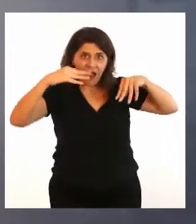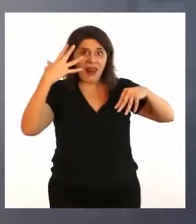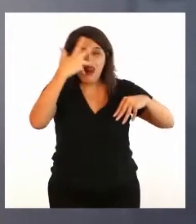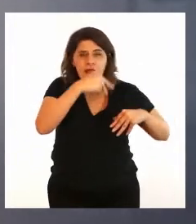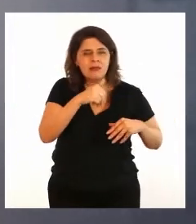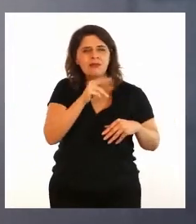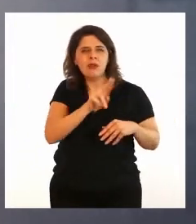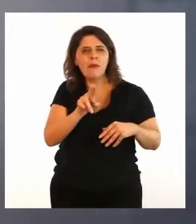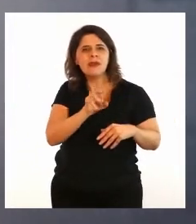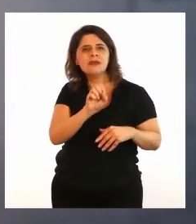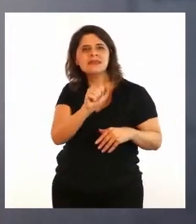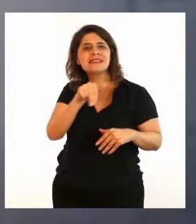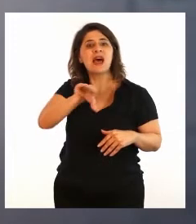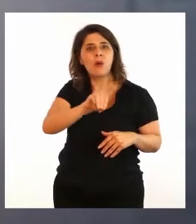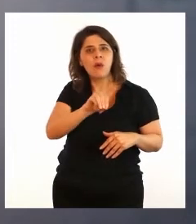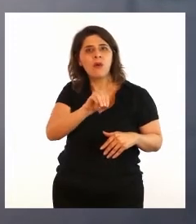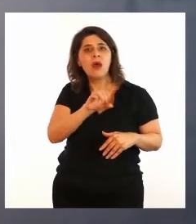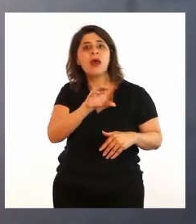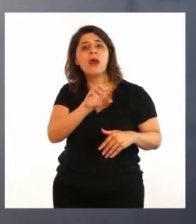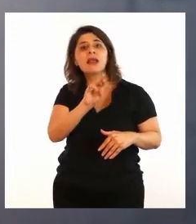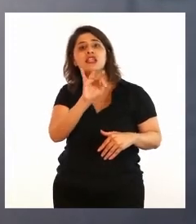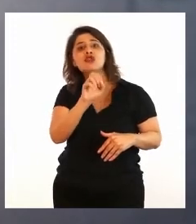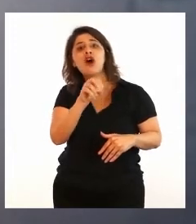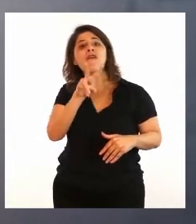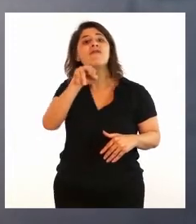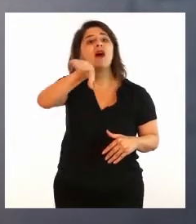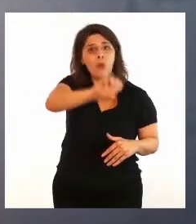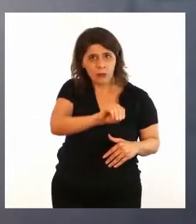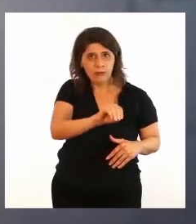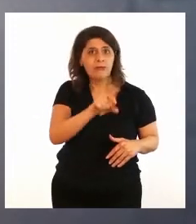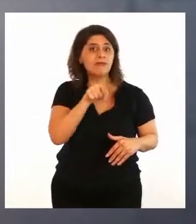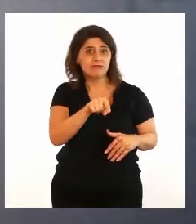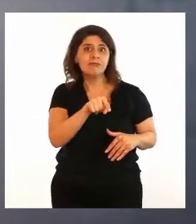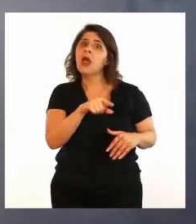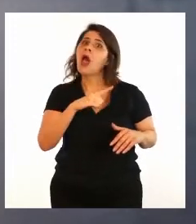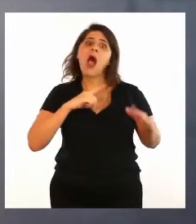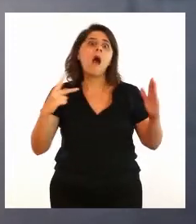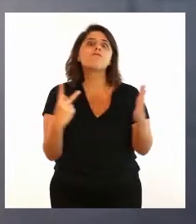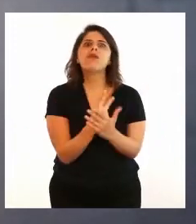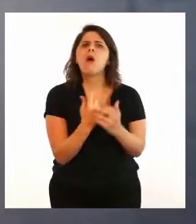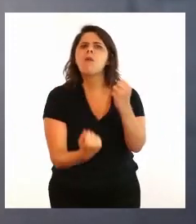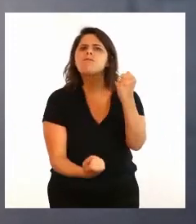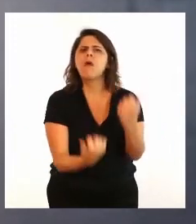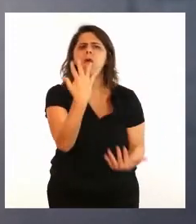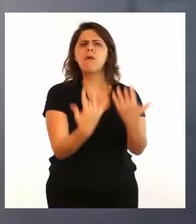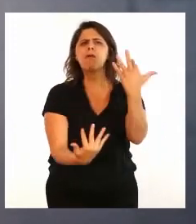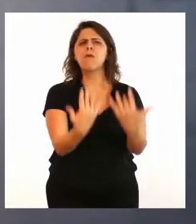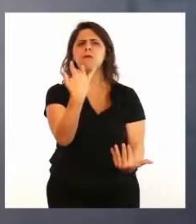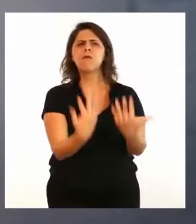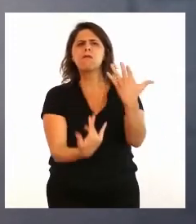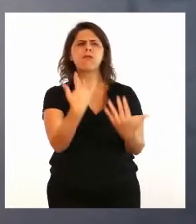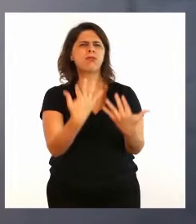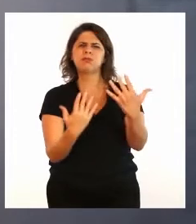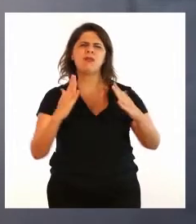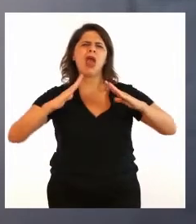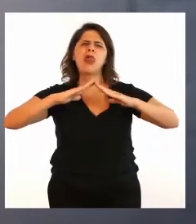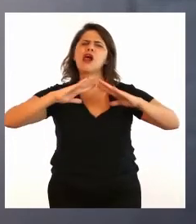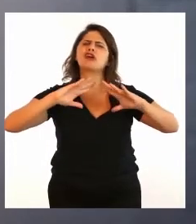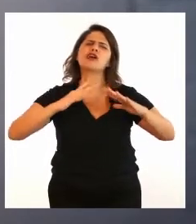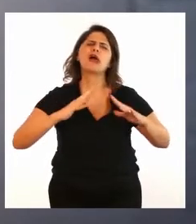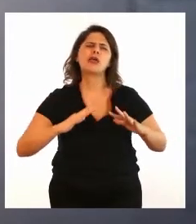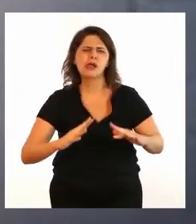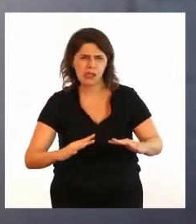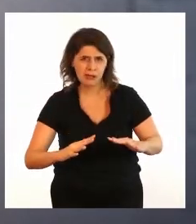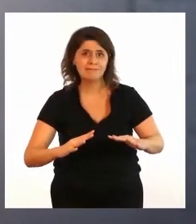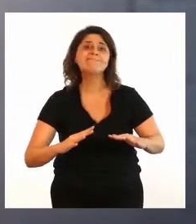Cristóvão, foi consumido por um incêndio de proporções catastróficas. Logo depois desse